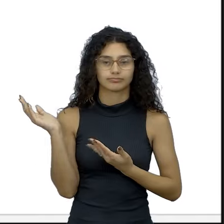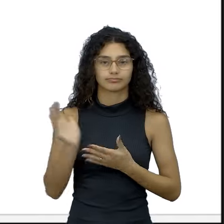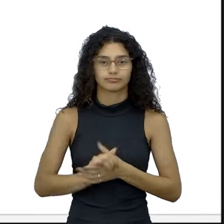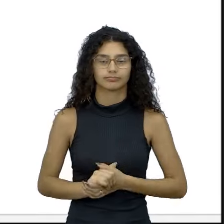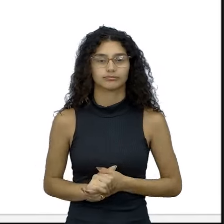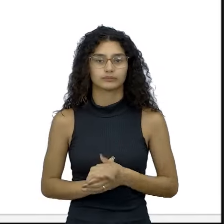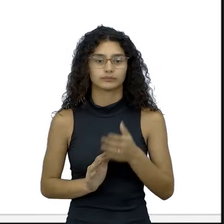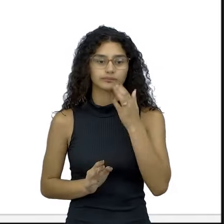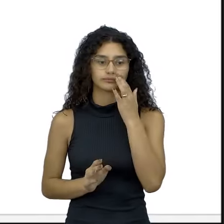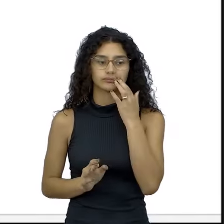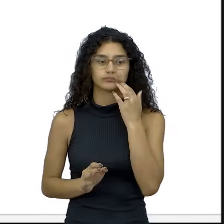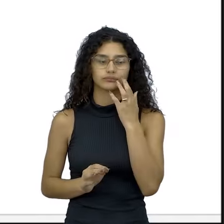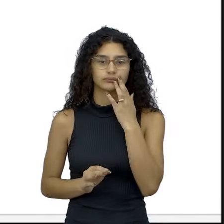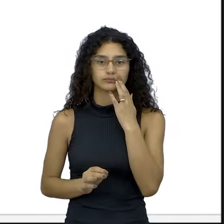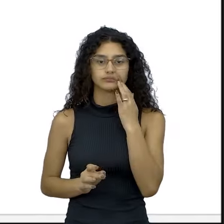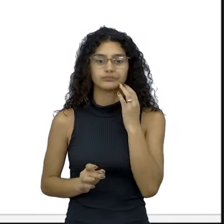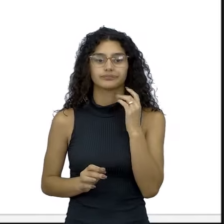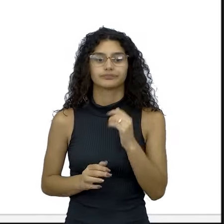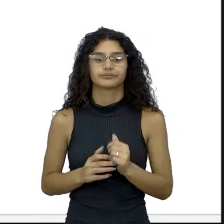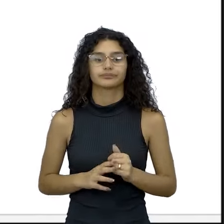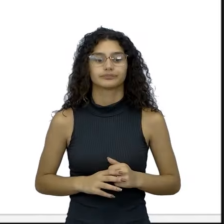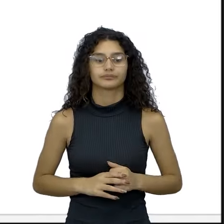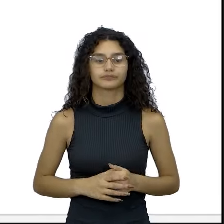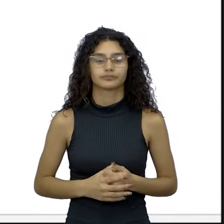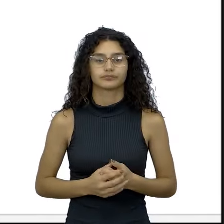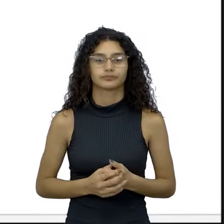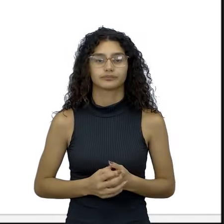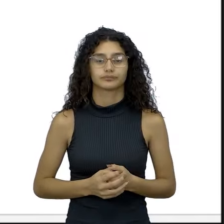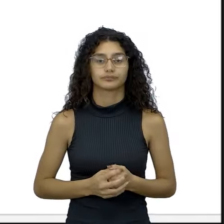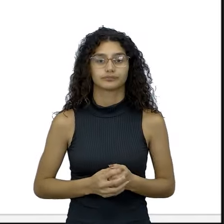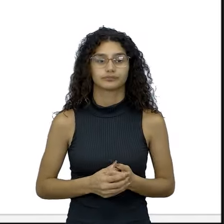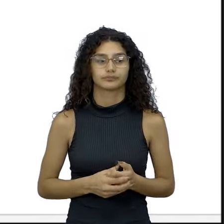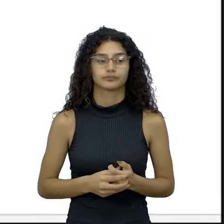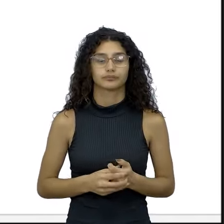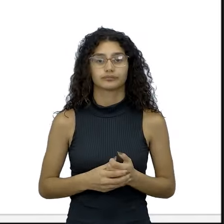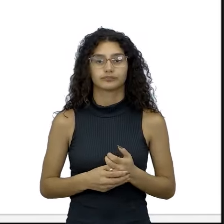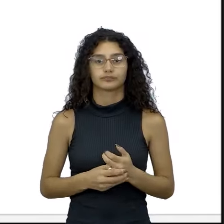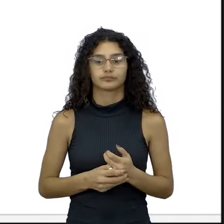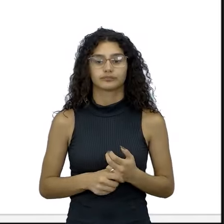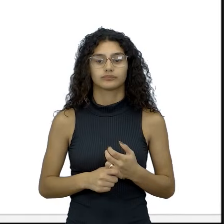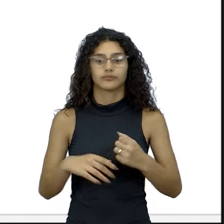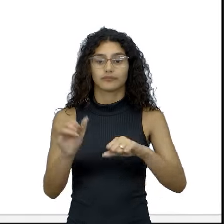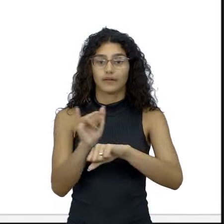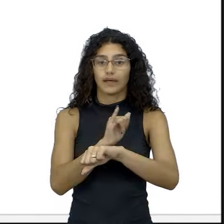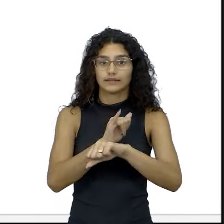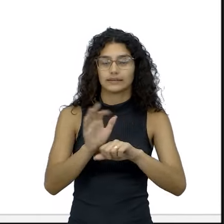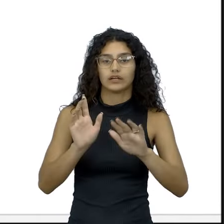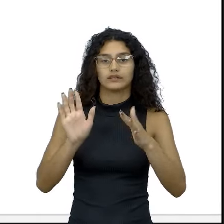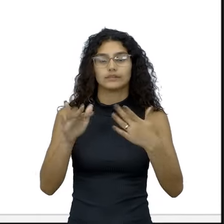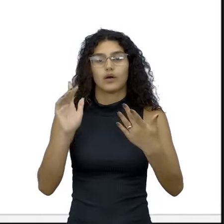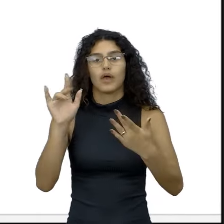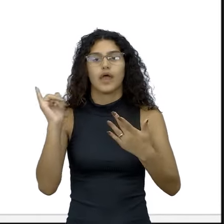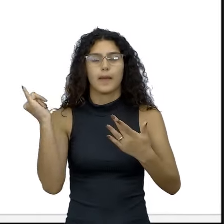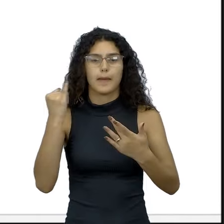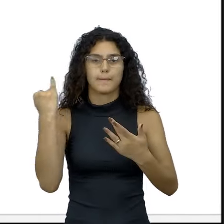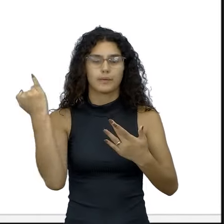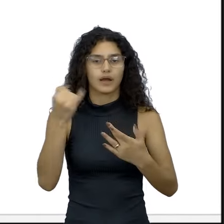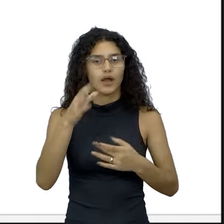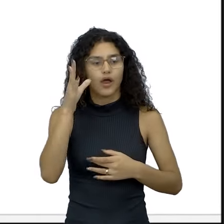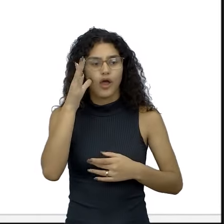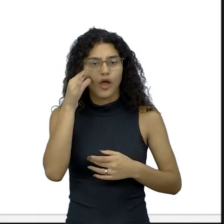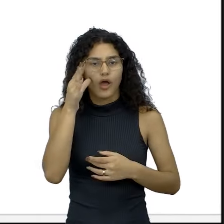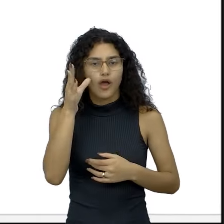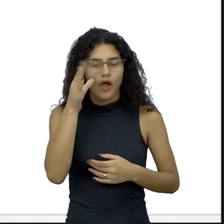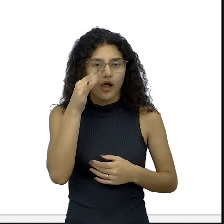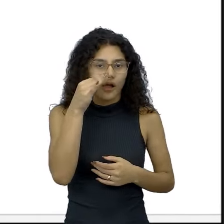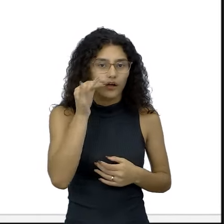EF35-LP03, que trata da estratégia. Então, é importante a gente observar essas